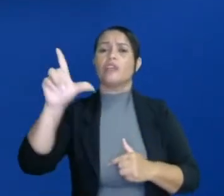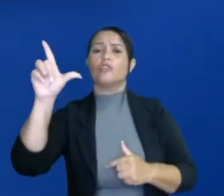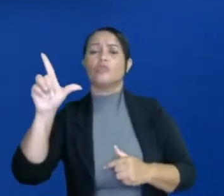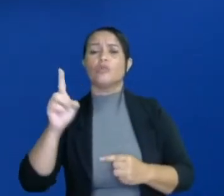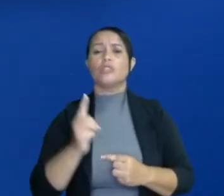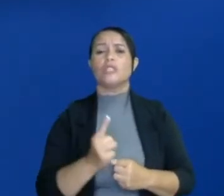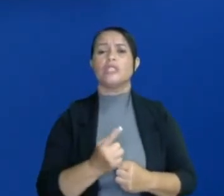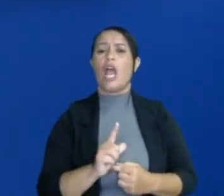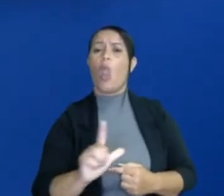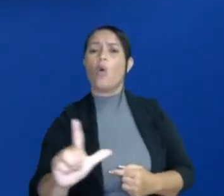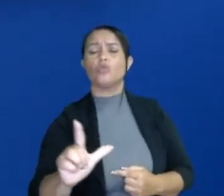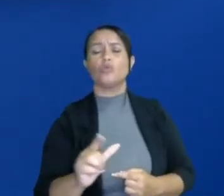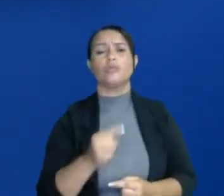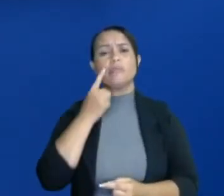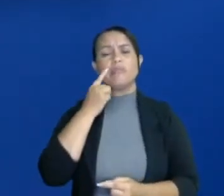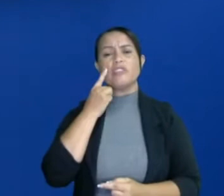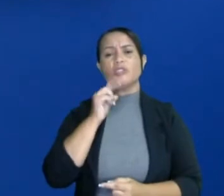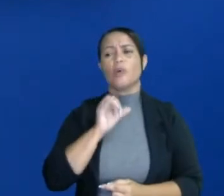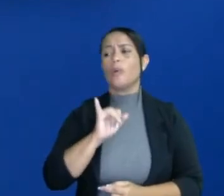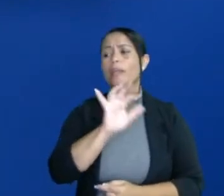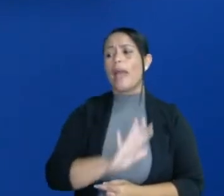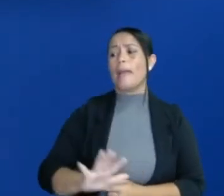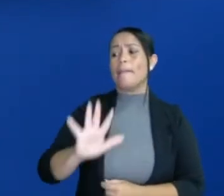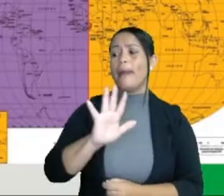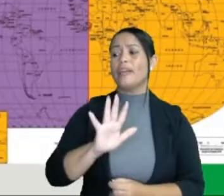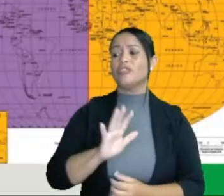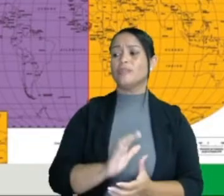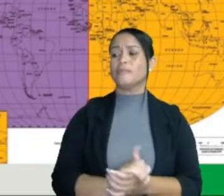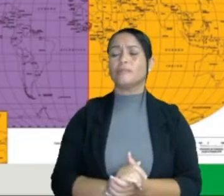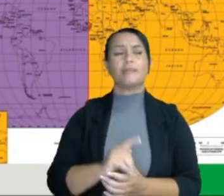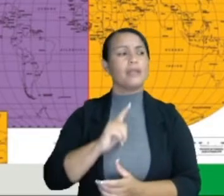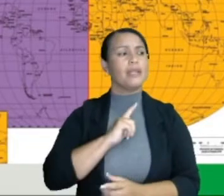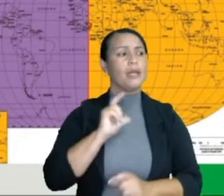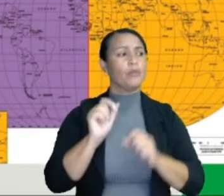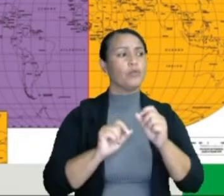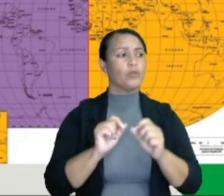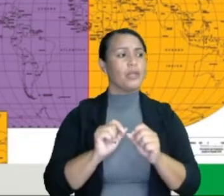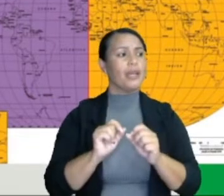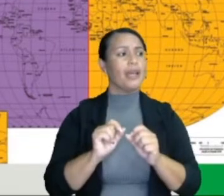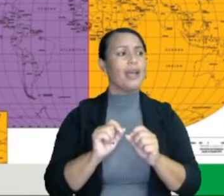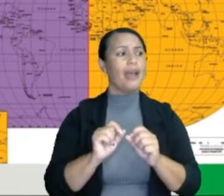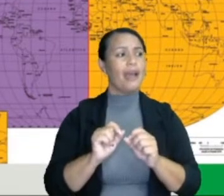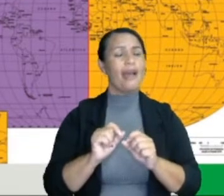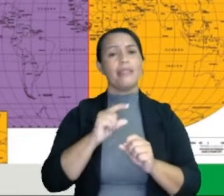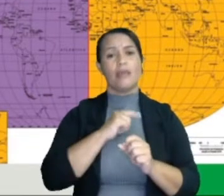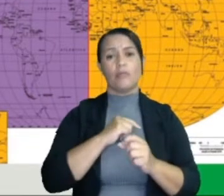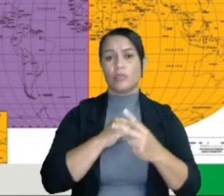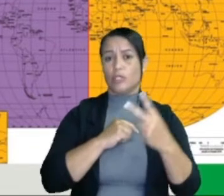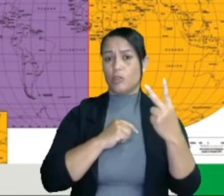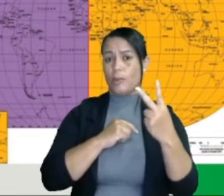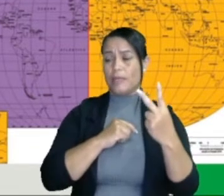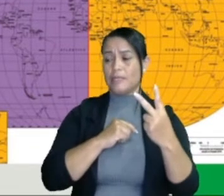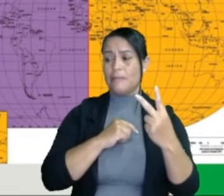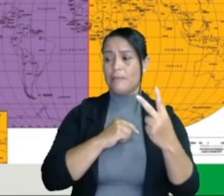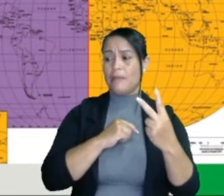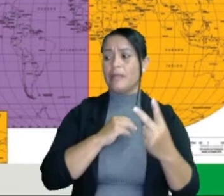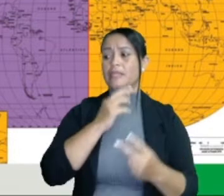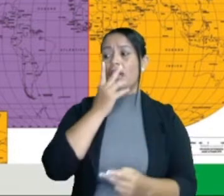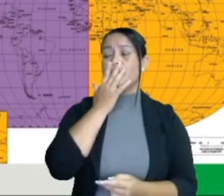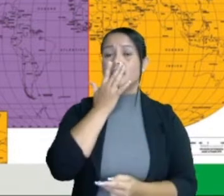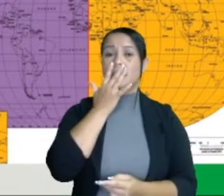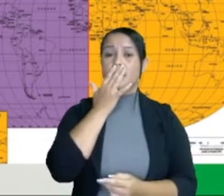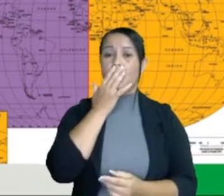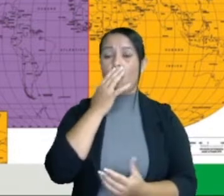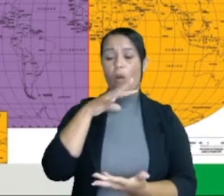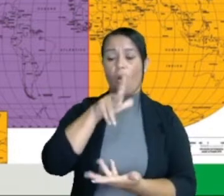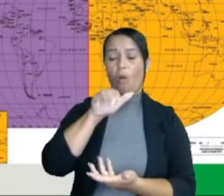aos hemisférios. Nessa figura aqui de cima, você tem aí a divisão, né, isso em duas partes. A parte verde corresponderia ao